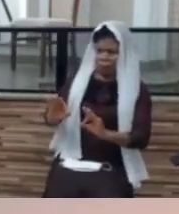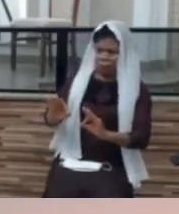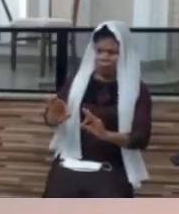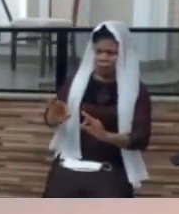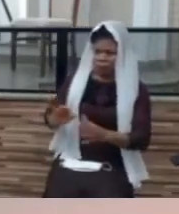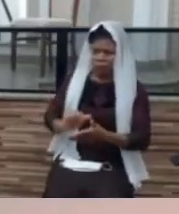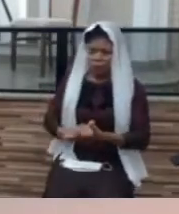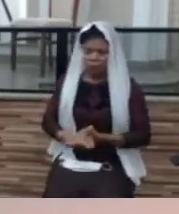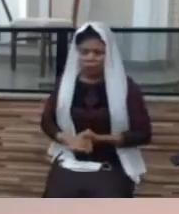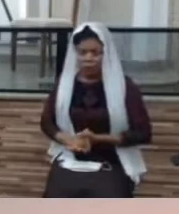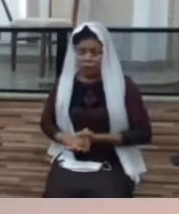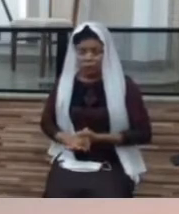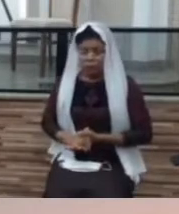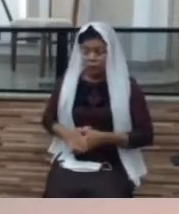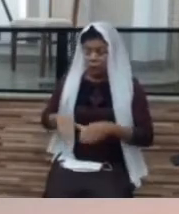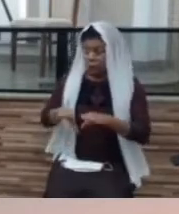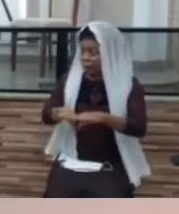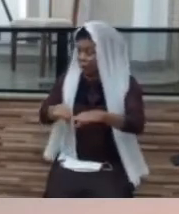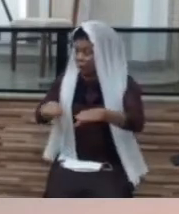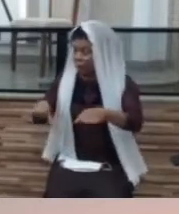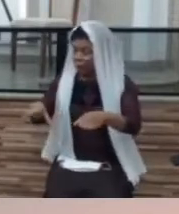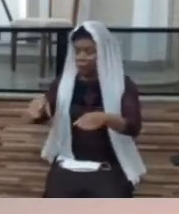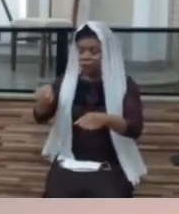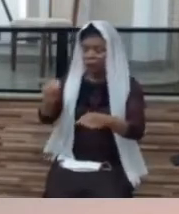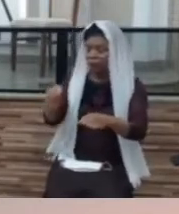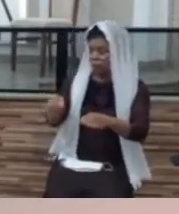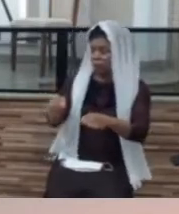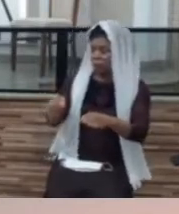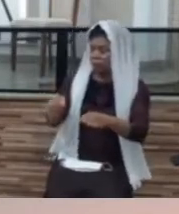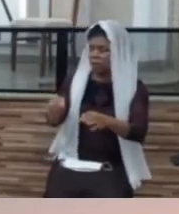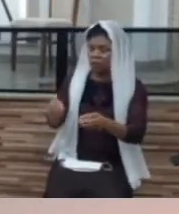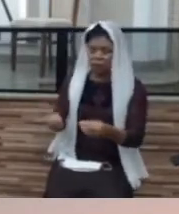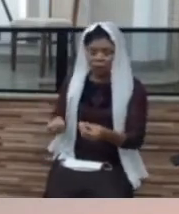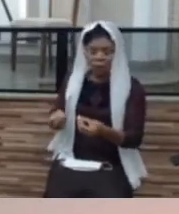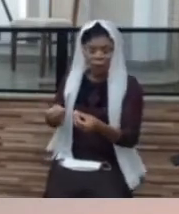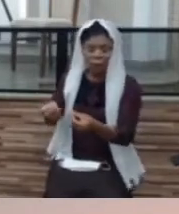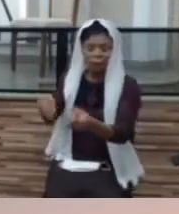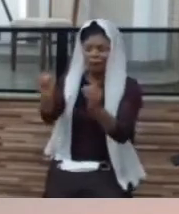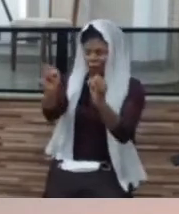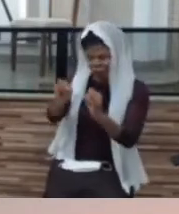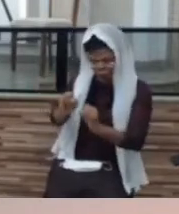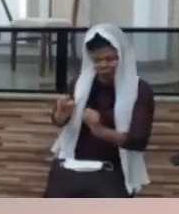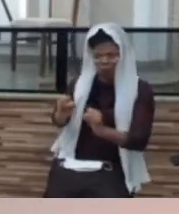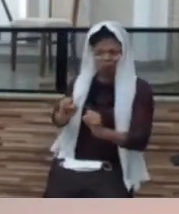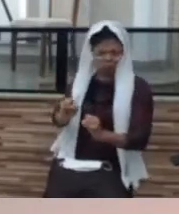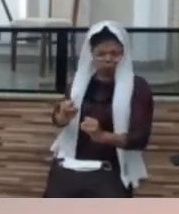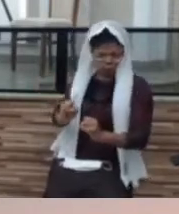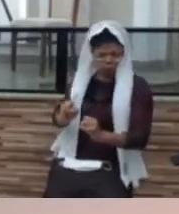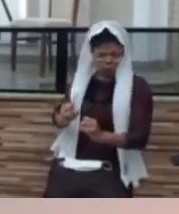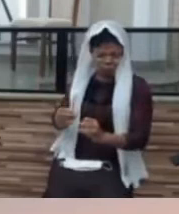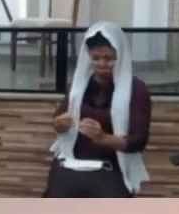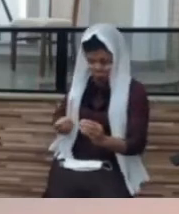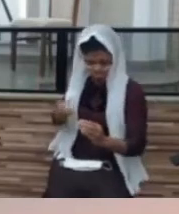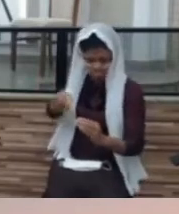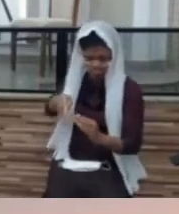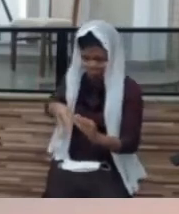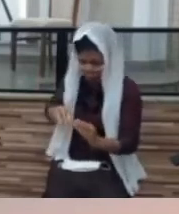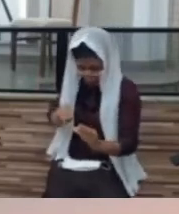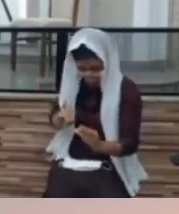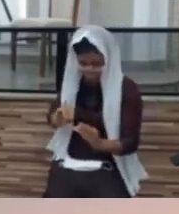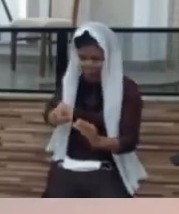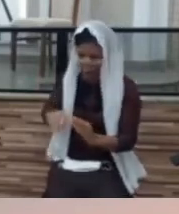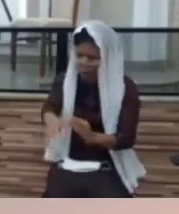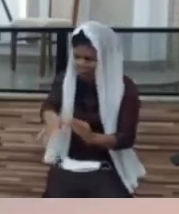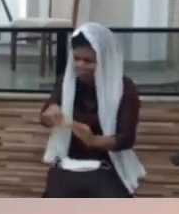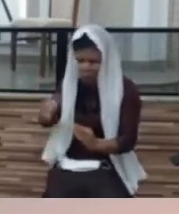se metiam as ofertas de manjares, o incenso e os vasos e os dízimos do grão, do mosto e